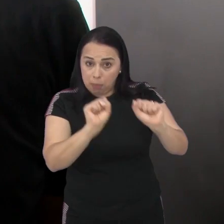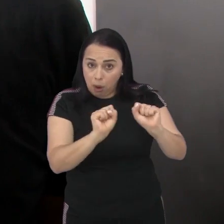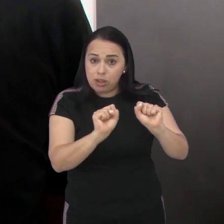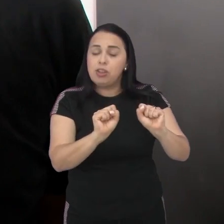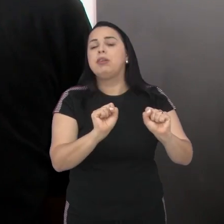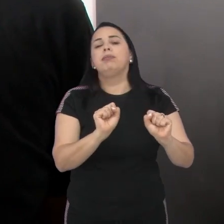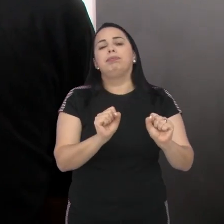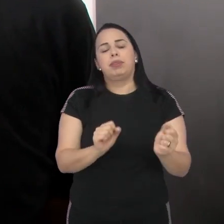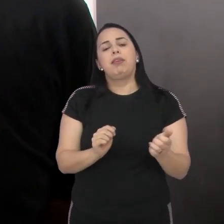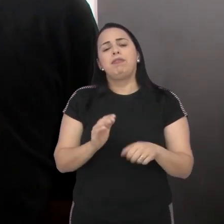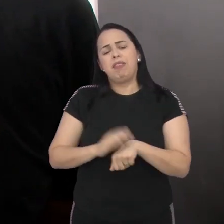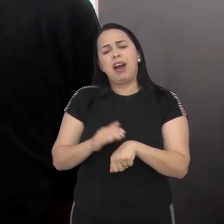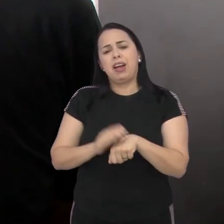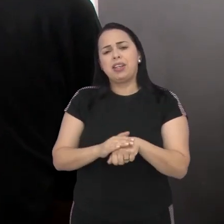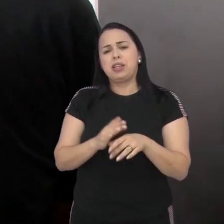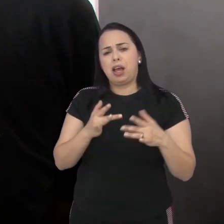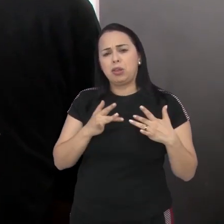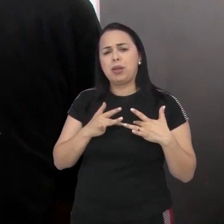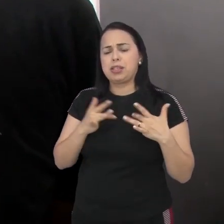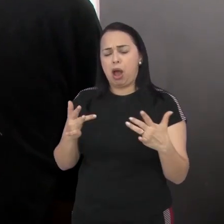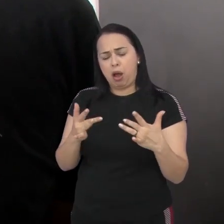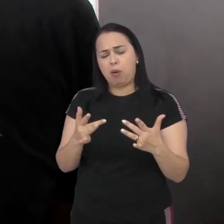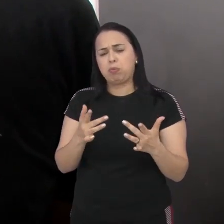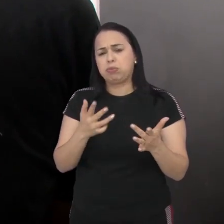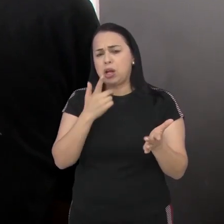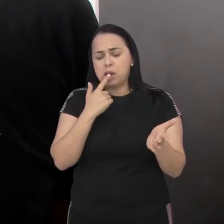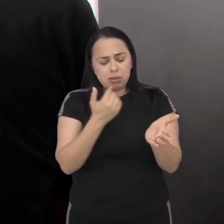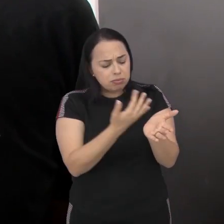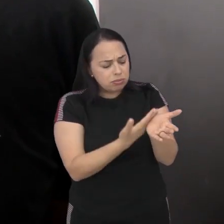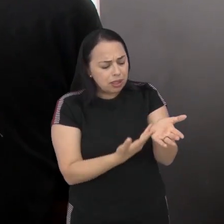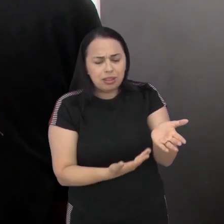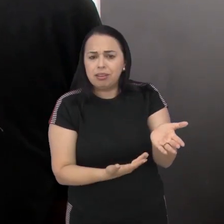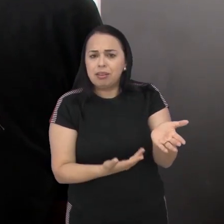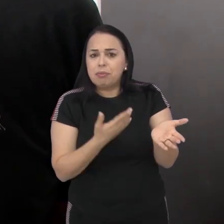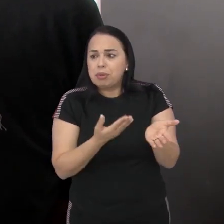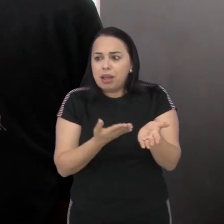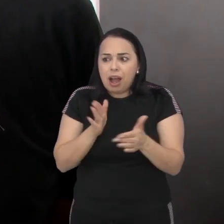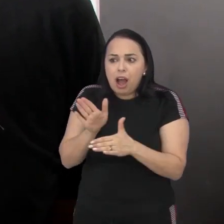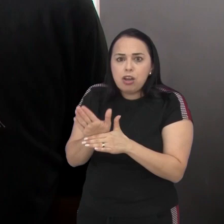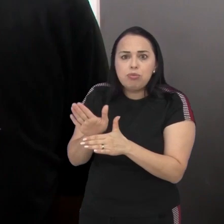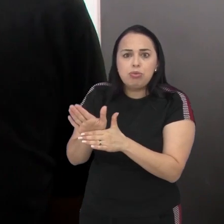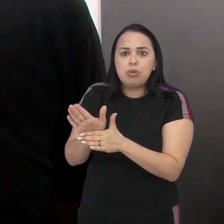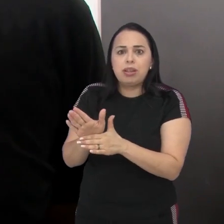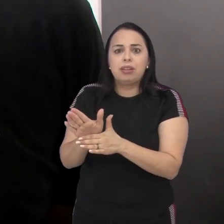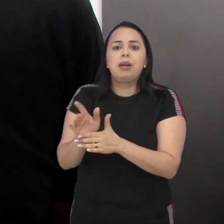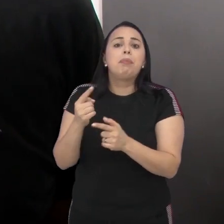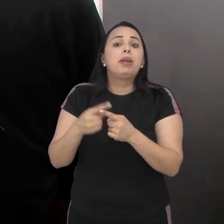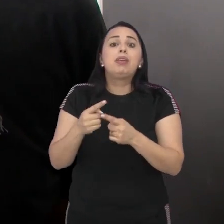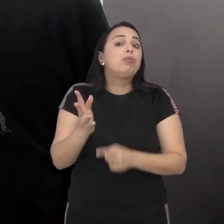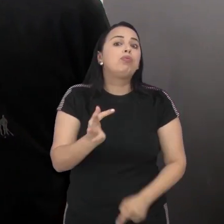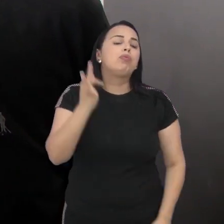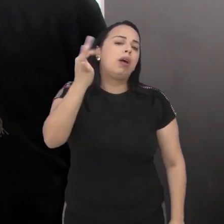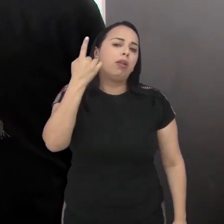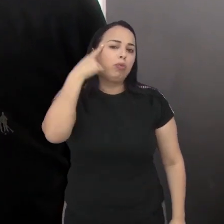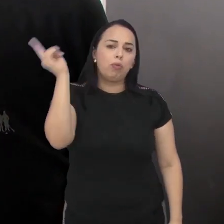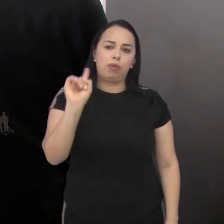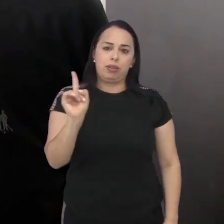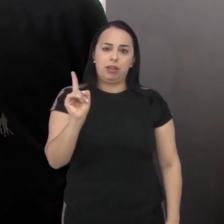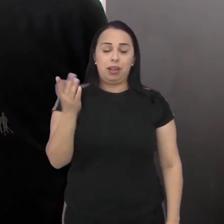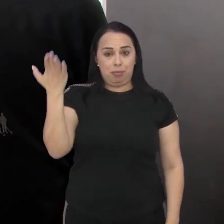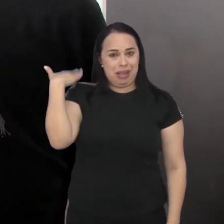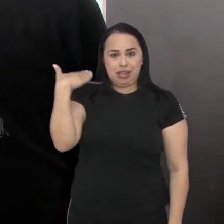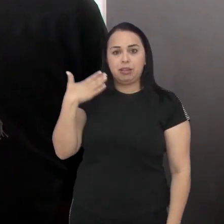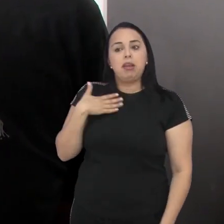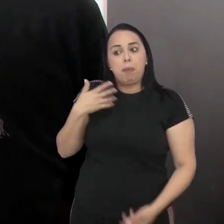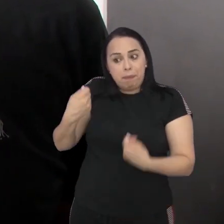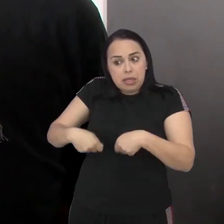pode, deveria fazer a doação, porque é uma coisa muito importante, você não sabe o dia de amanhã. Como